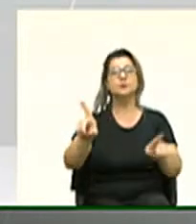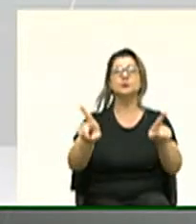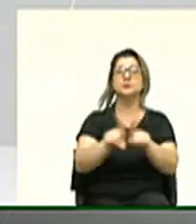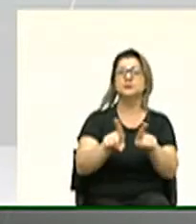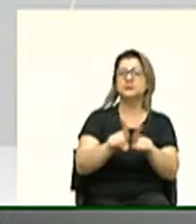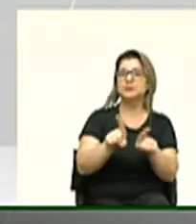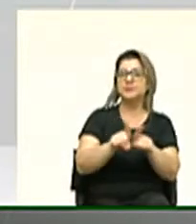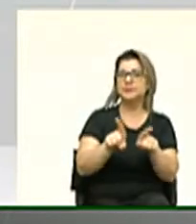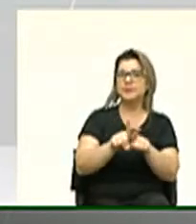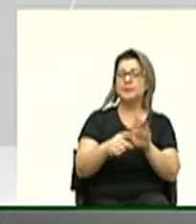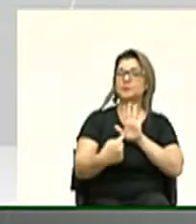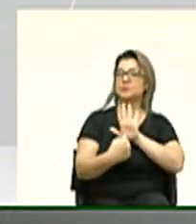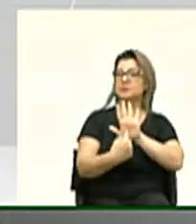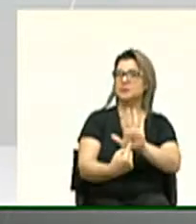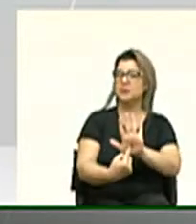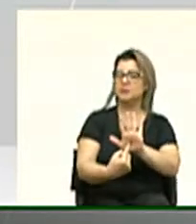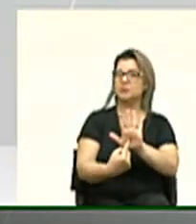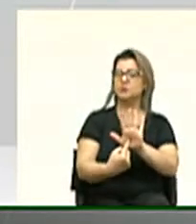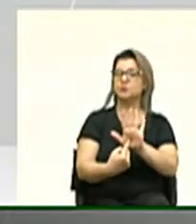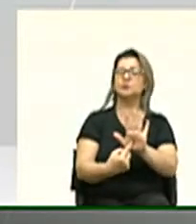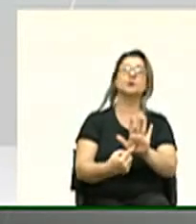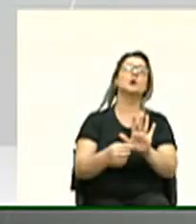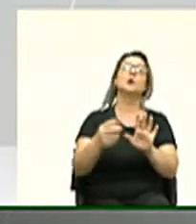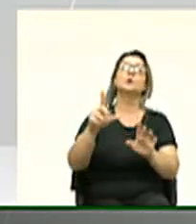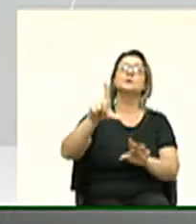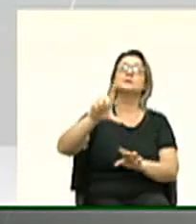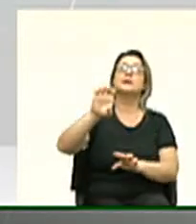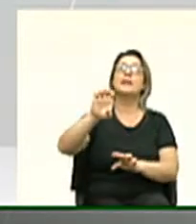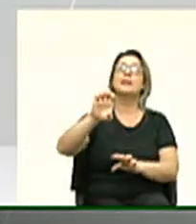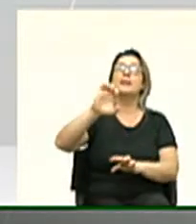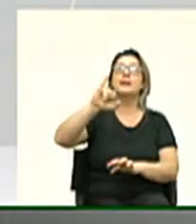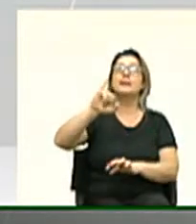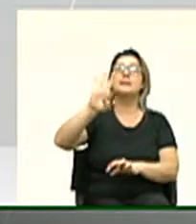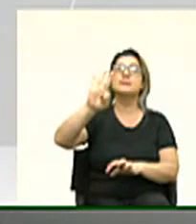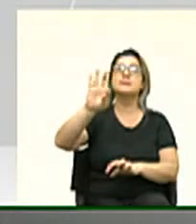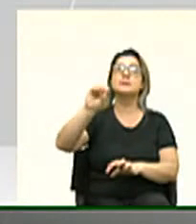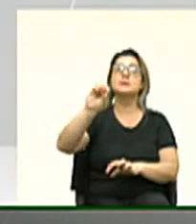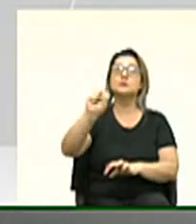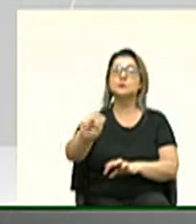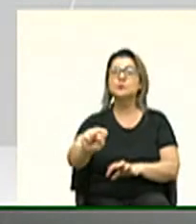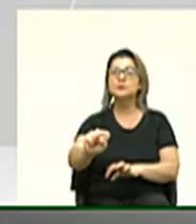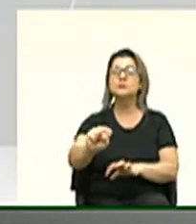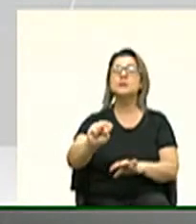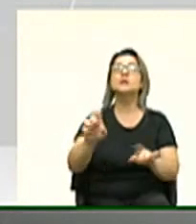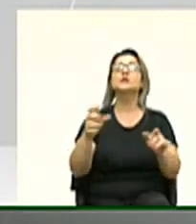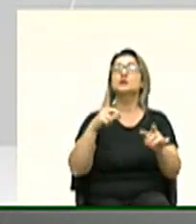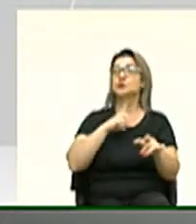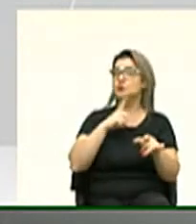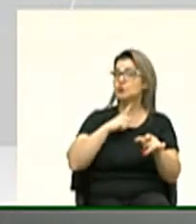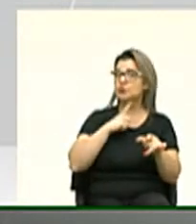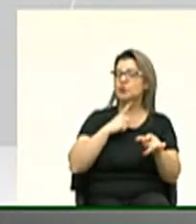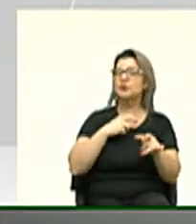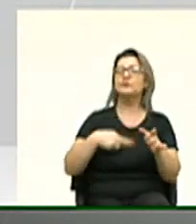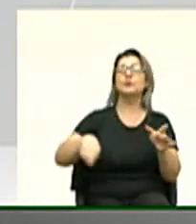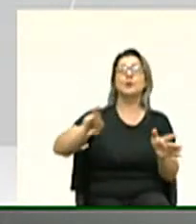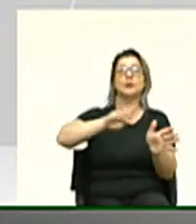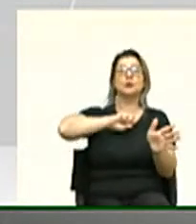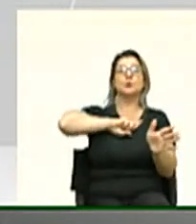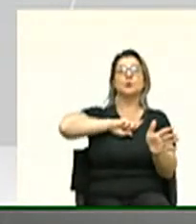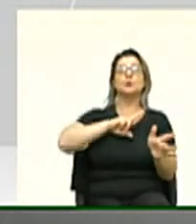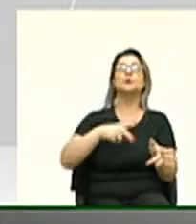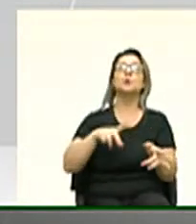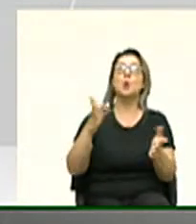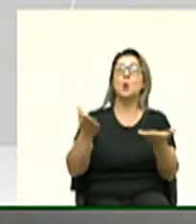disponibilizados pela bancada federal, que não estariam em funcionamento. Eu tive um retorno hoje à tarde, tentei ter essa informação